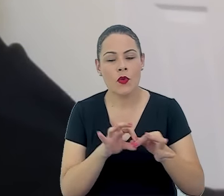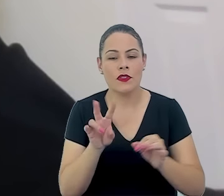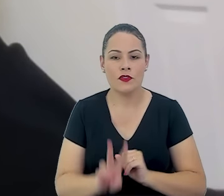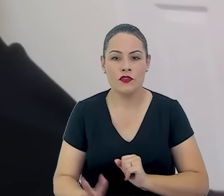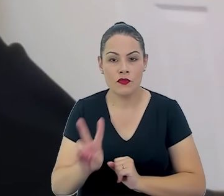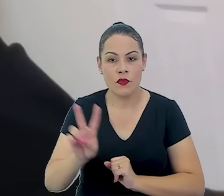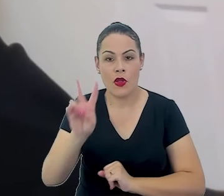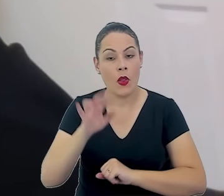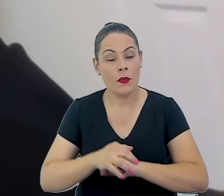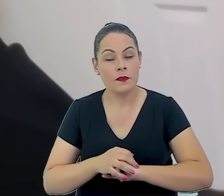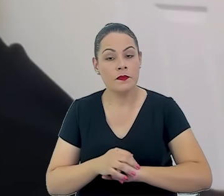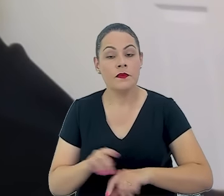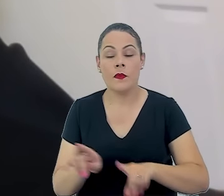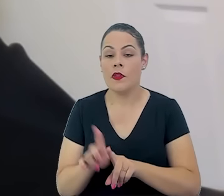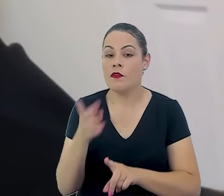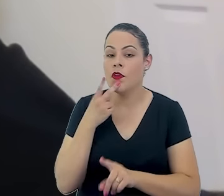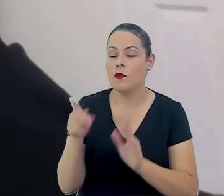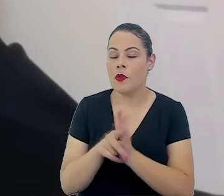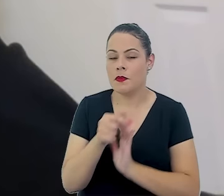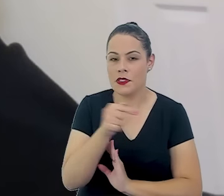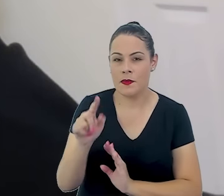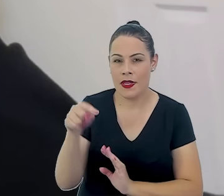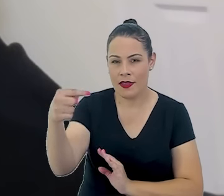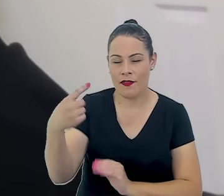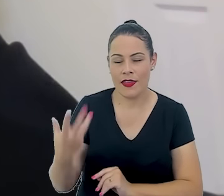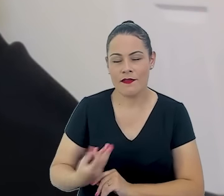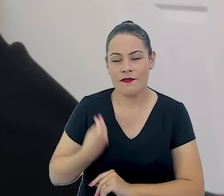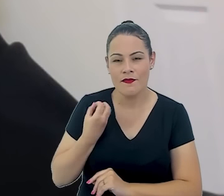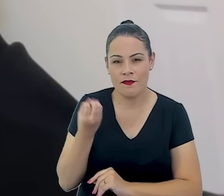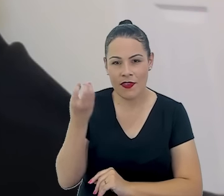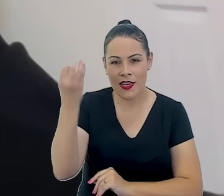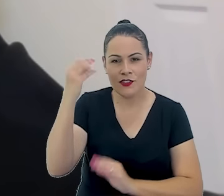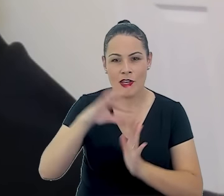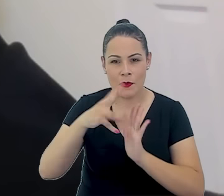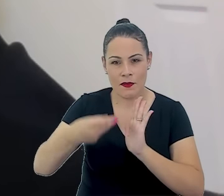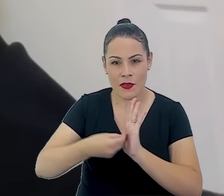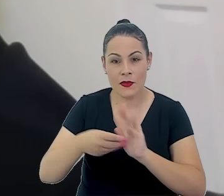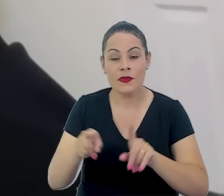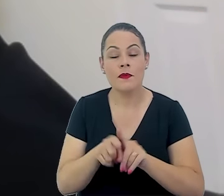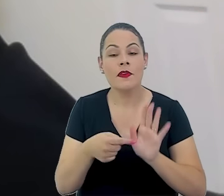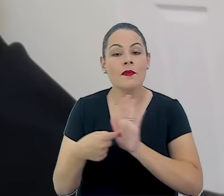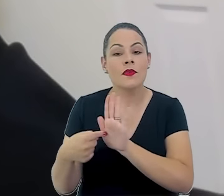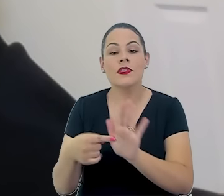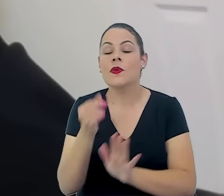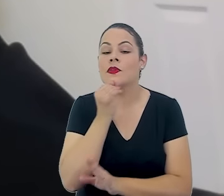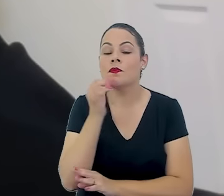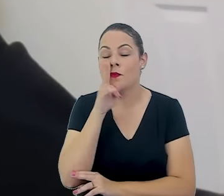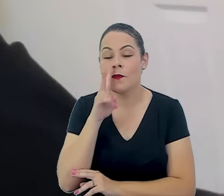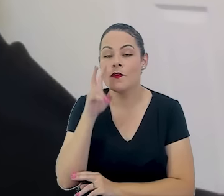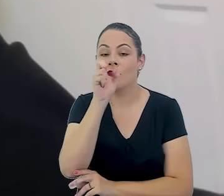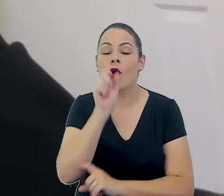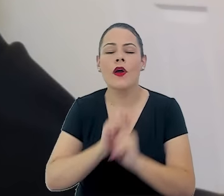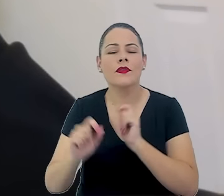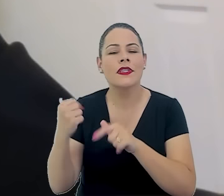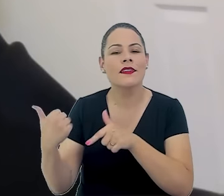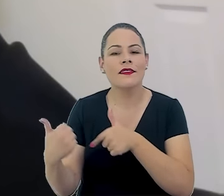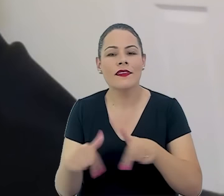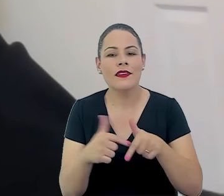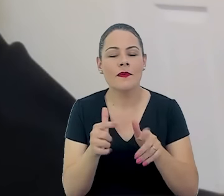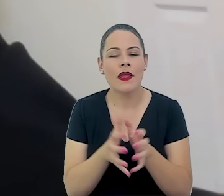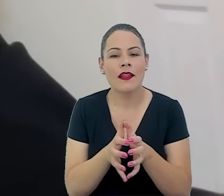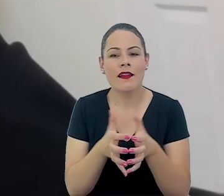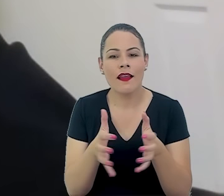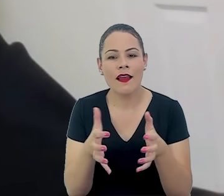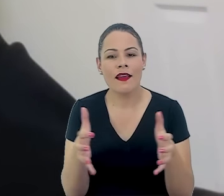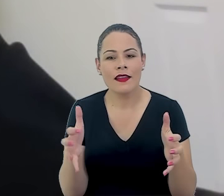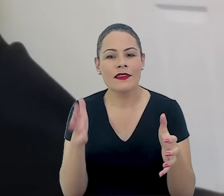valor. Nós mencionamos aqui que vamos estar na Amazônia semana que vem, e um exemplo do que eu estou falando, por exemplo, é o trabalho que